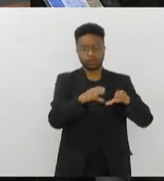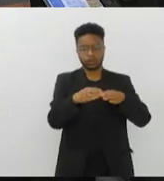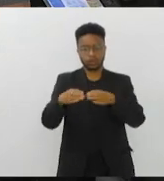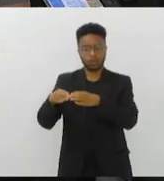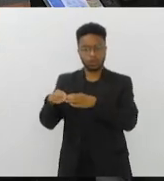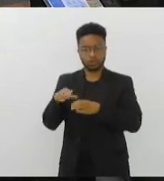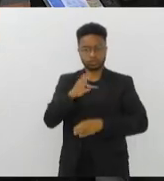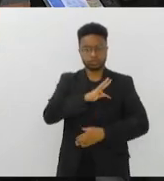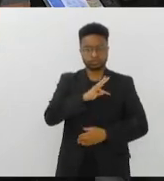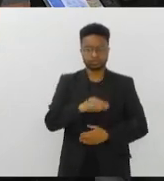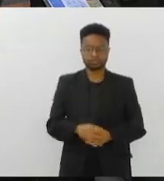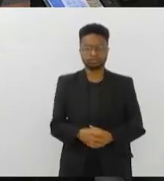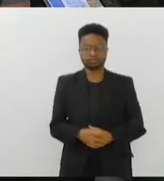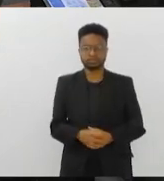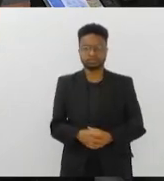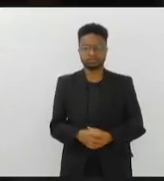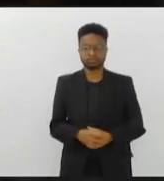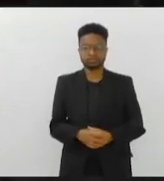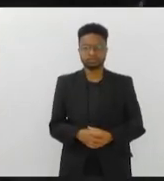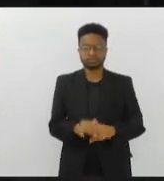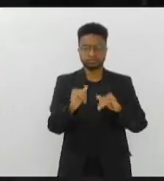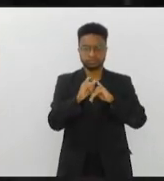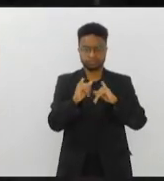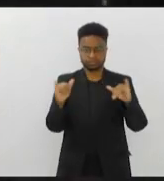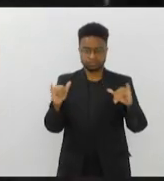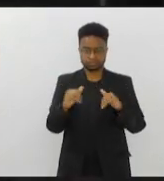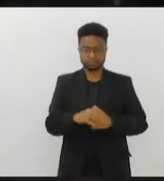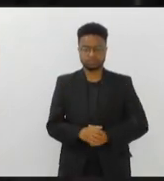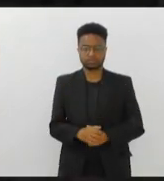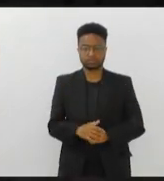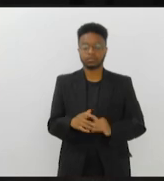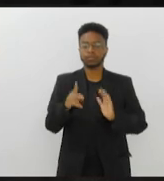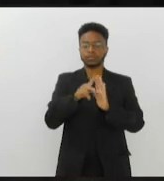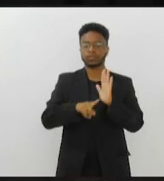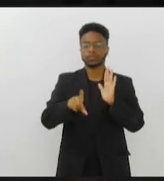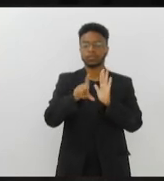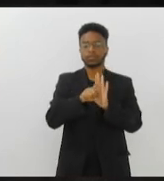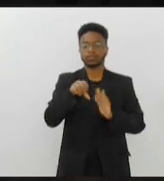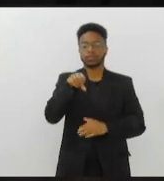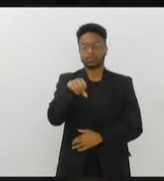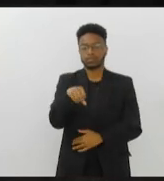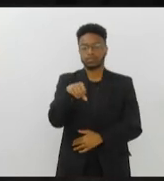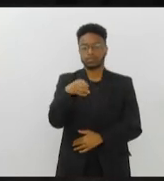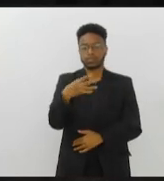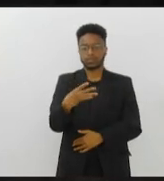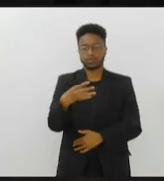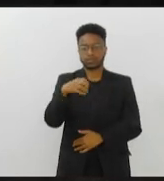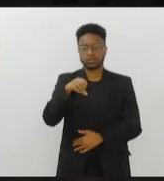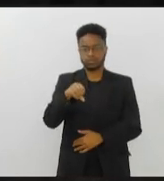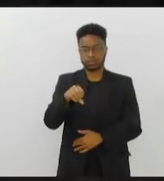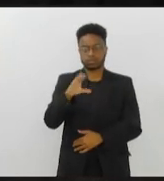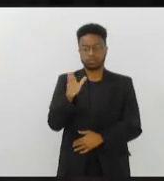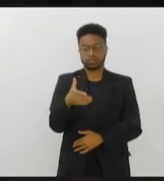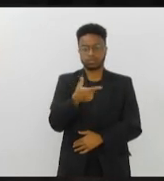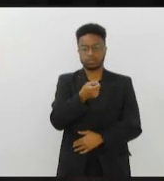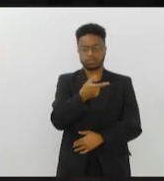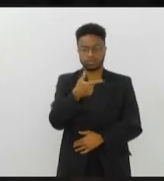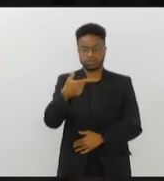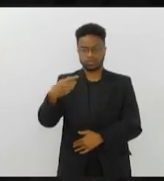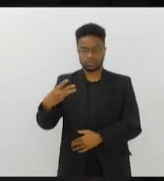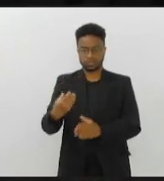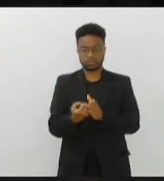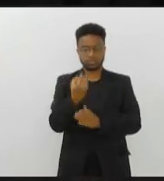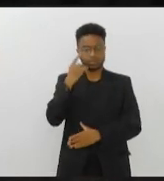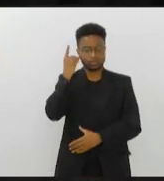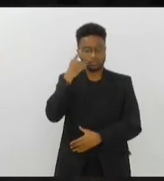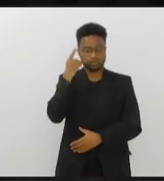comissões técnicas. Anuncio projeto de lei 949 de 2023, de autoria